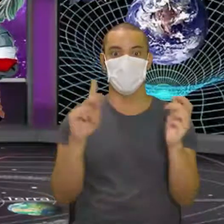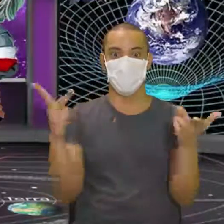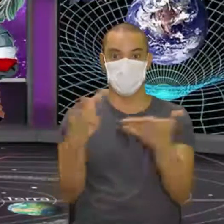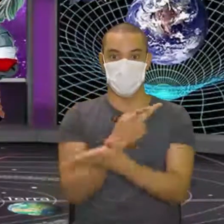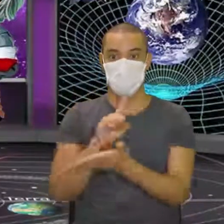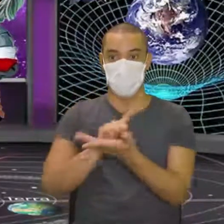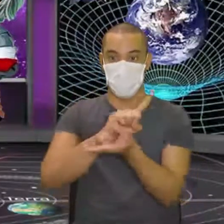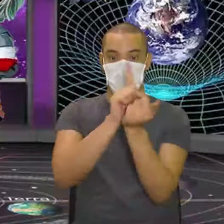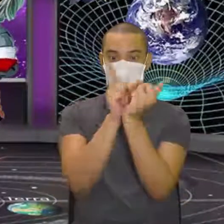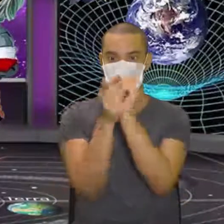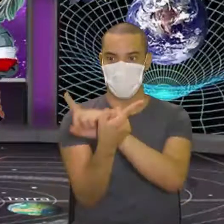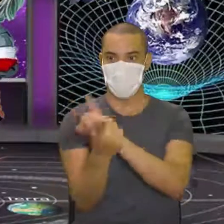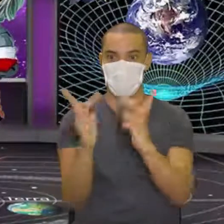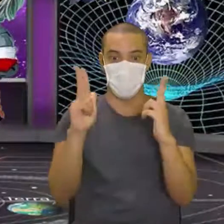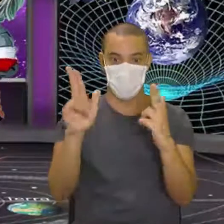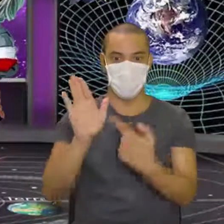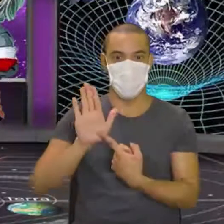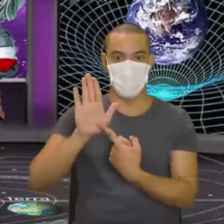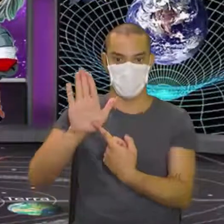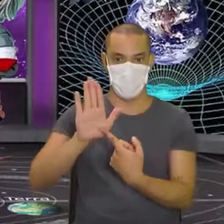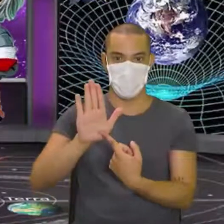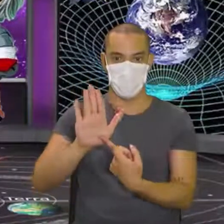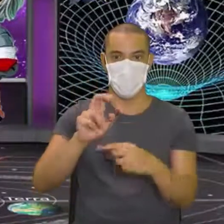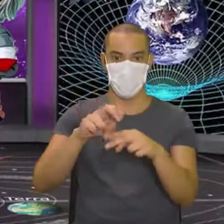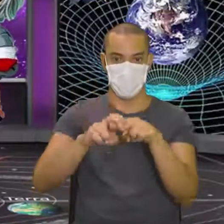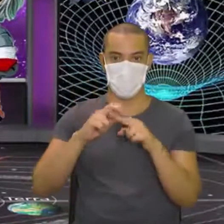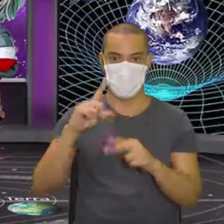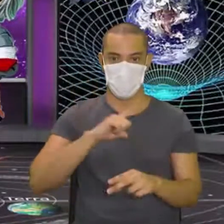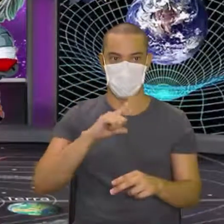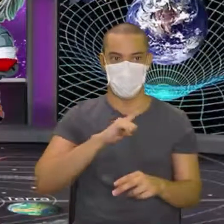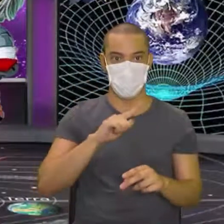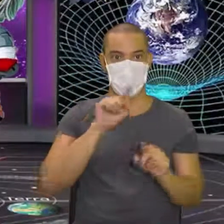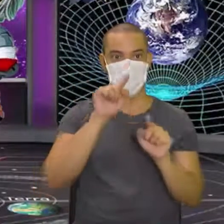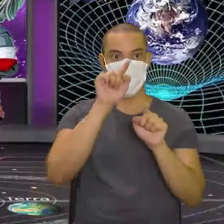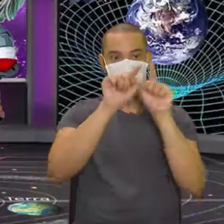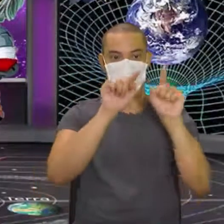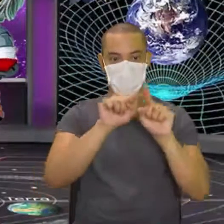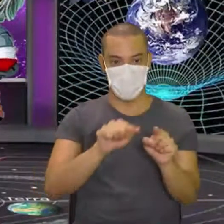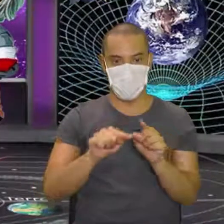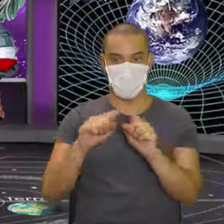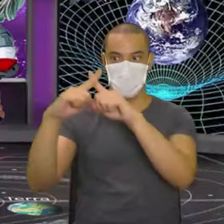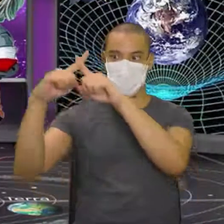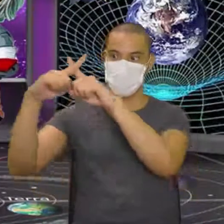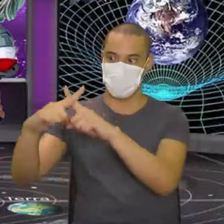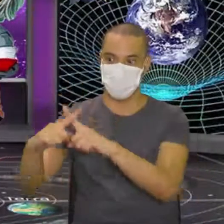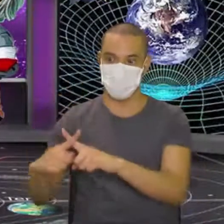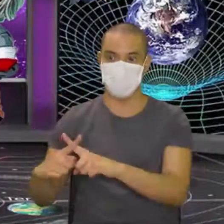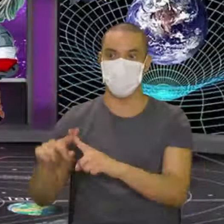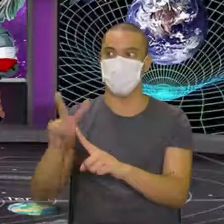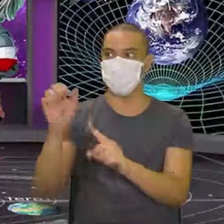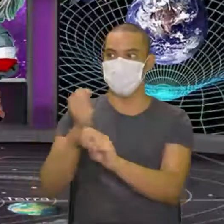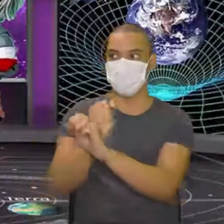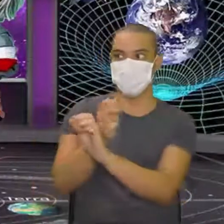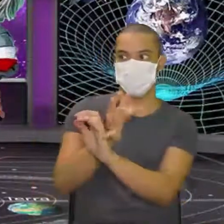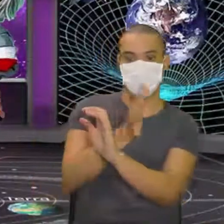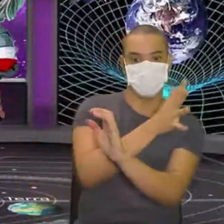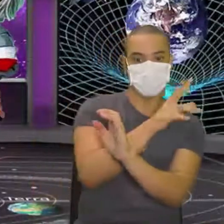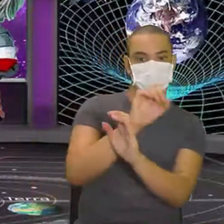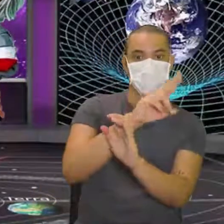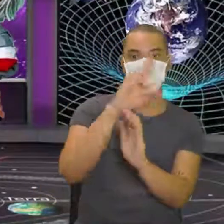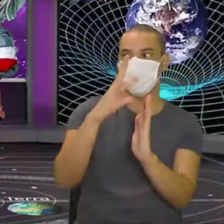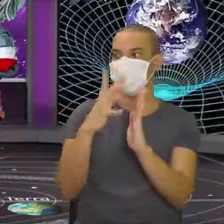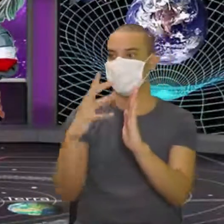lado aqui, como mostra a figura, e ali está o pontinho, o xizinho, para poder representar se o campo elétrico está saindo e